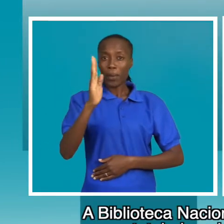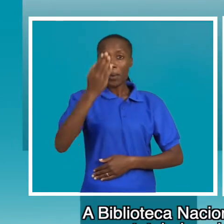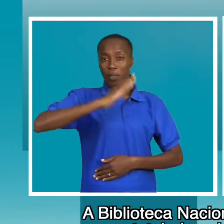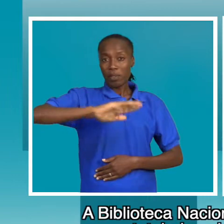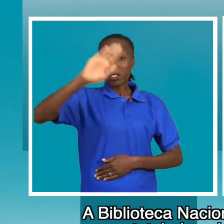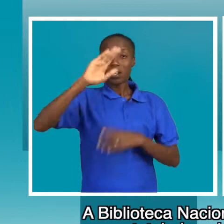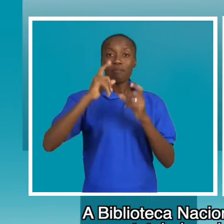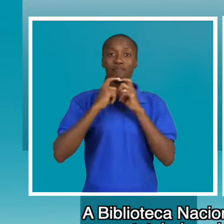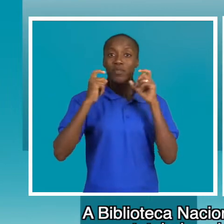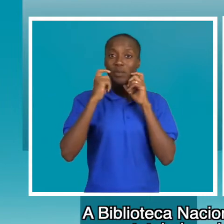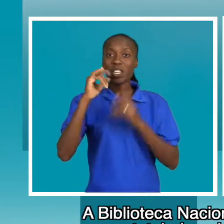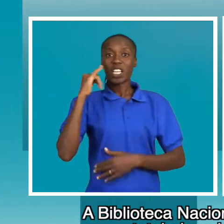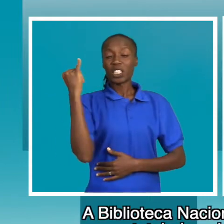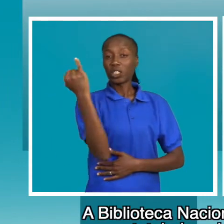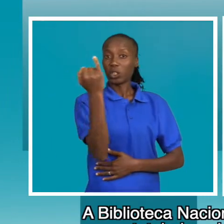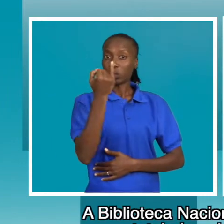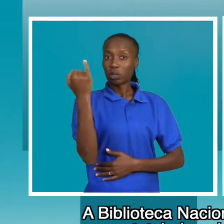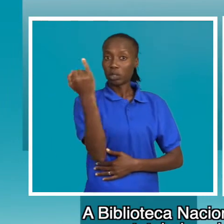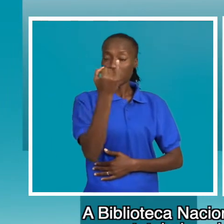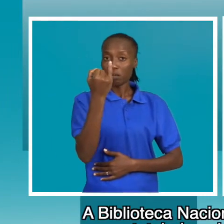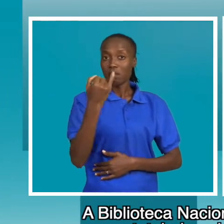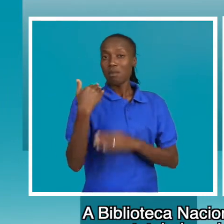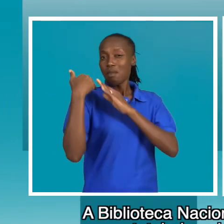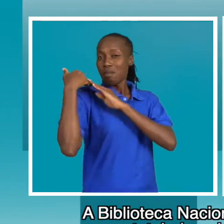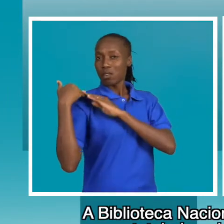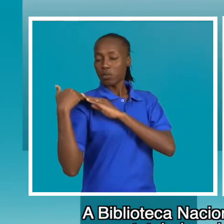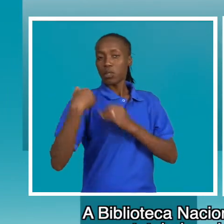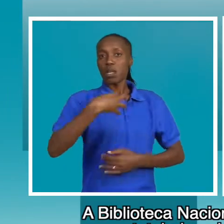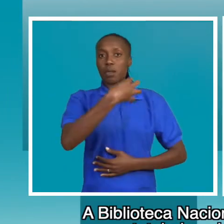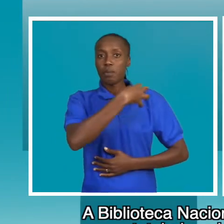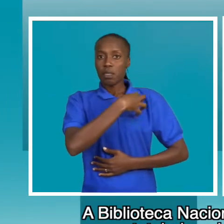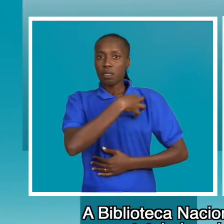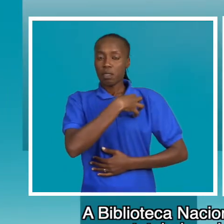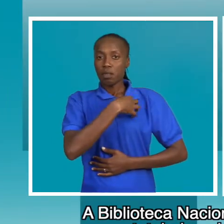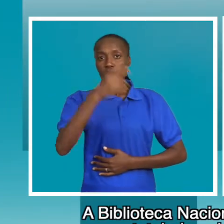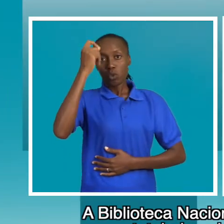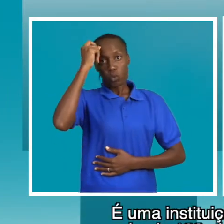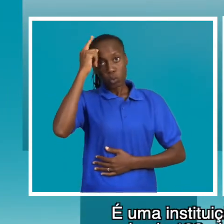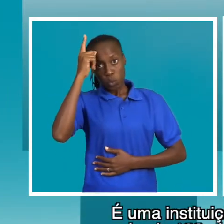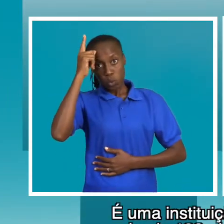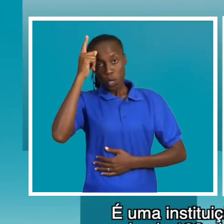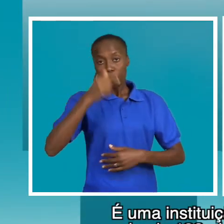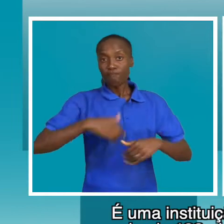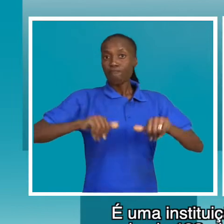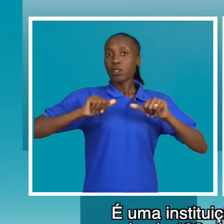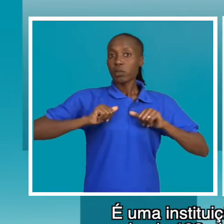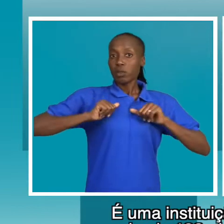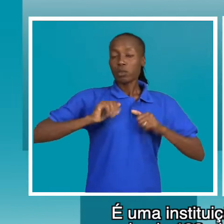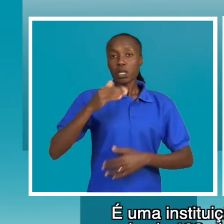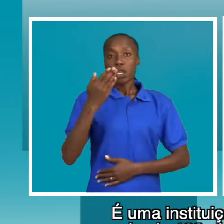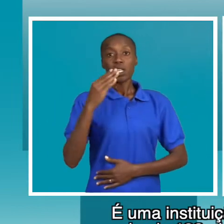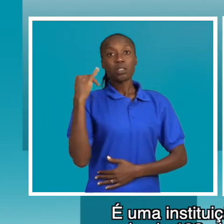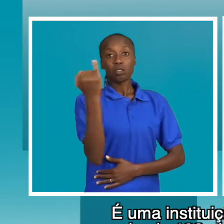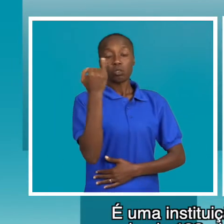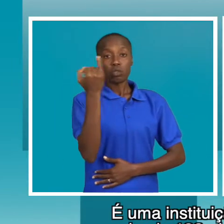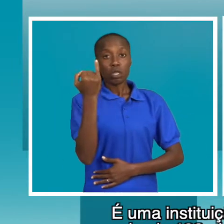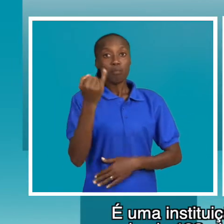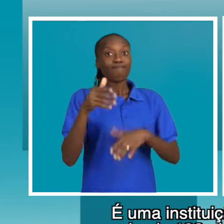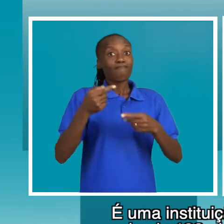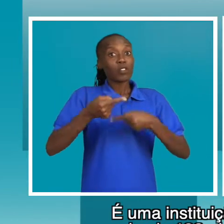de Moçambique é uma instituição tutelada pelo Ministro da Cultura e Turismo. É uma instituição que